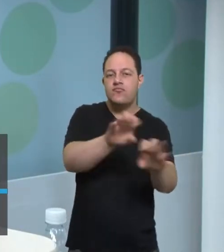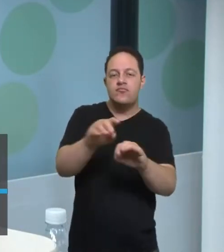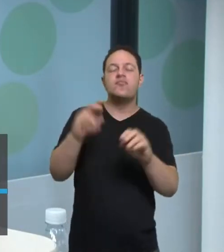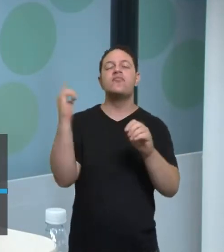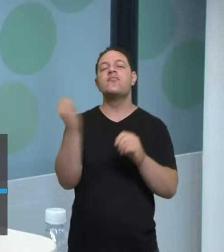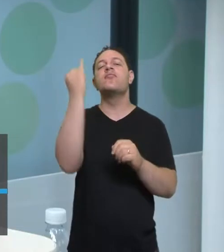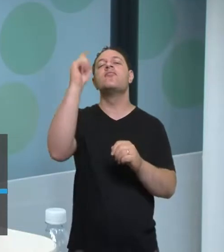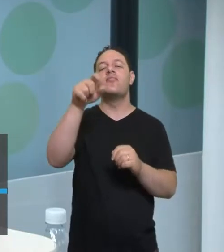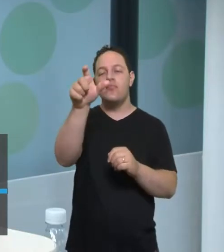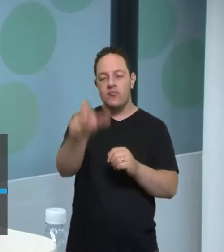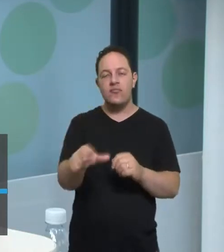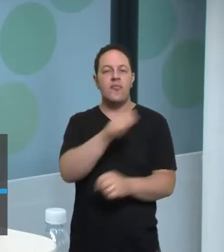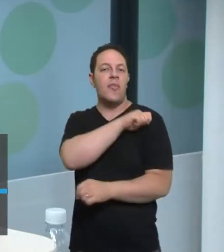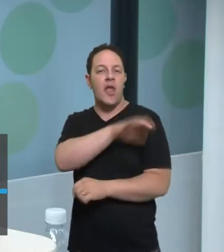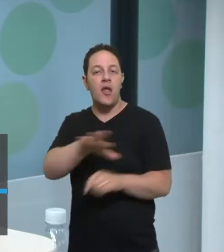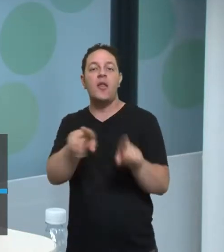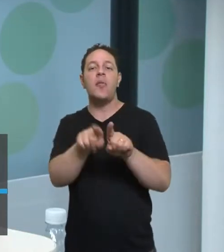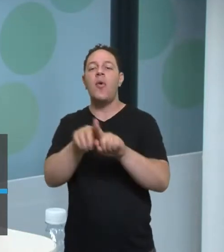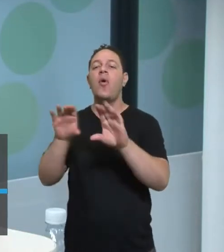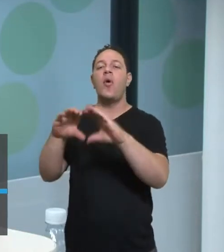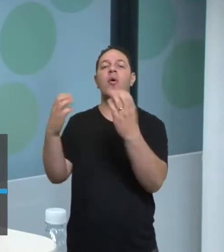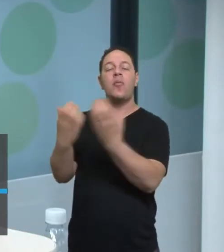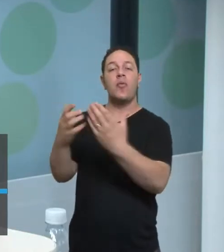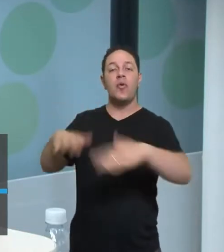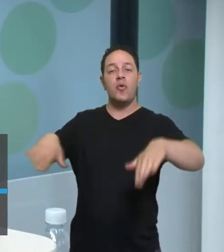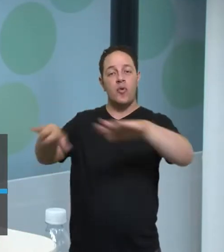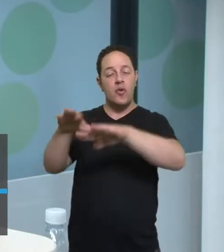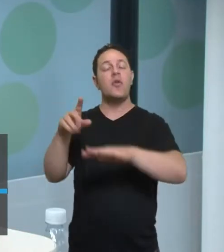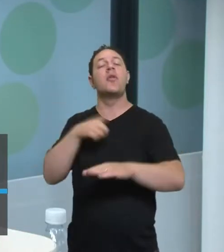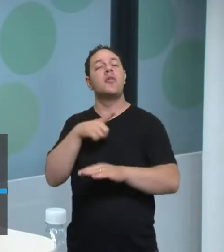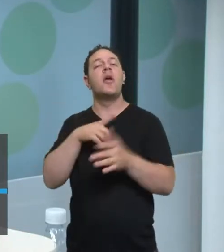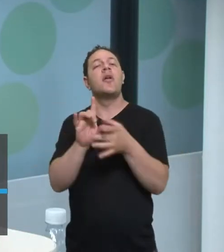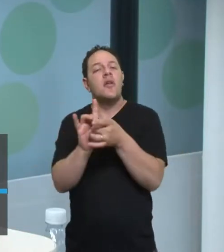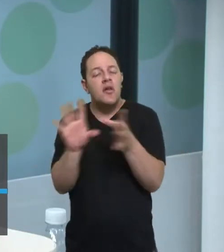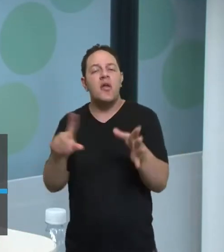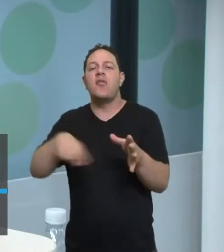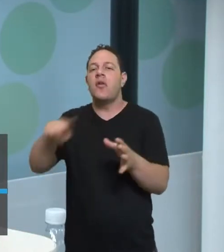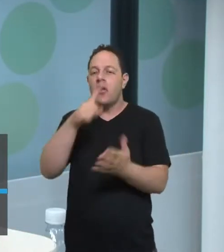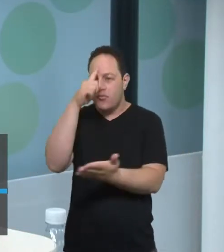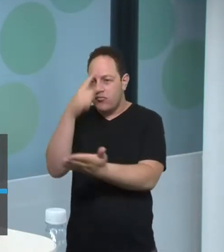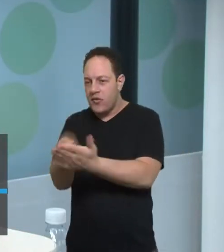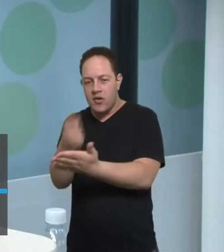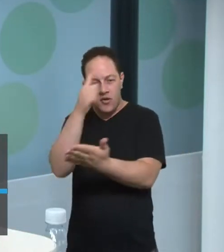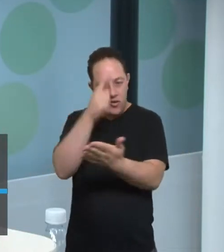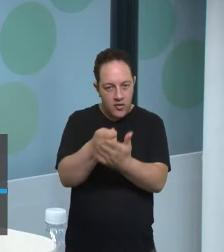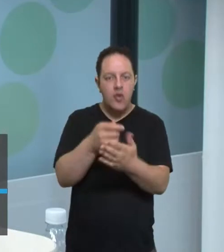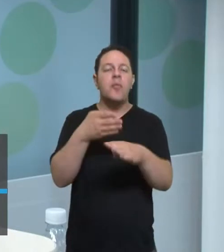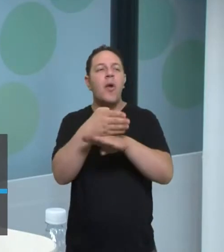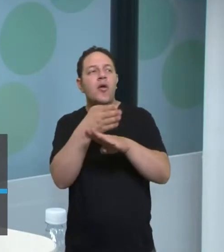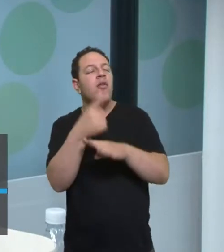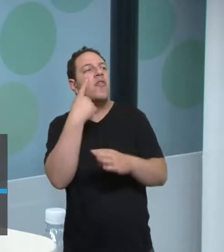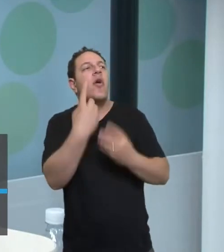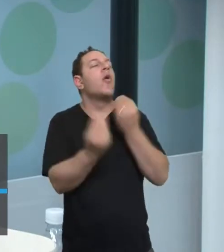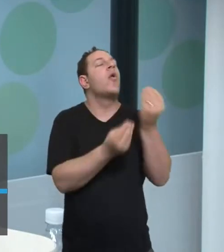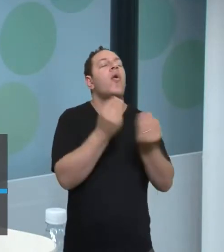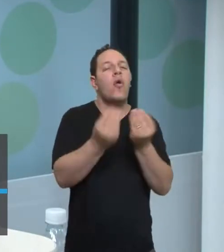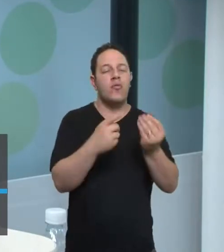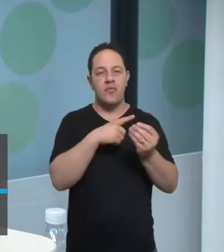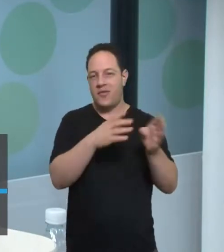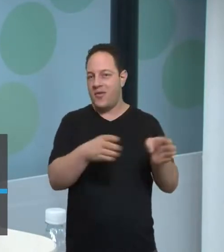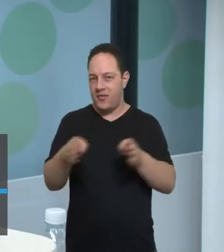e da comunidade que democraticamente e participa de todas as decisões acerca do processo de ensino-aprendizagem